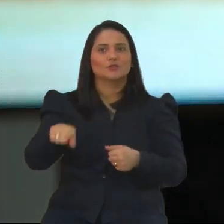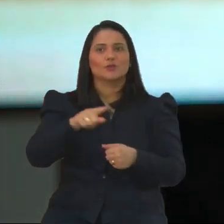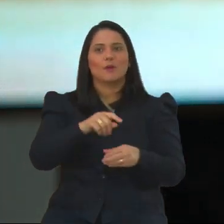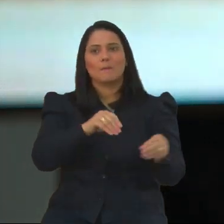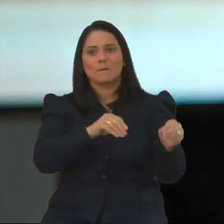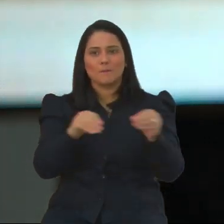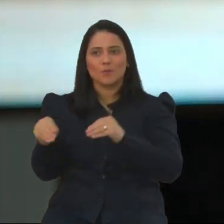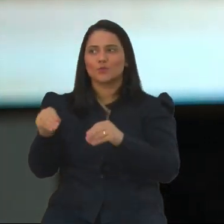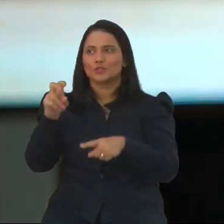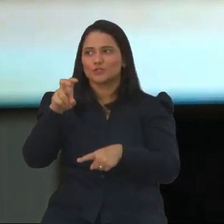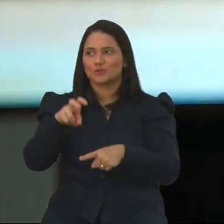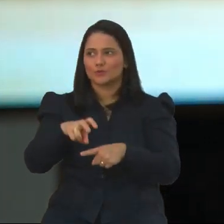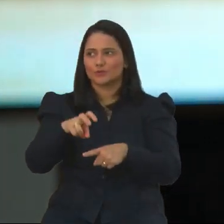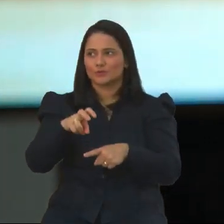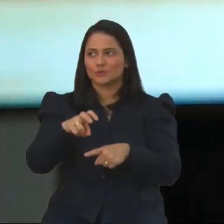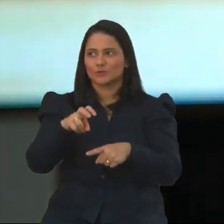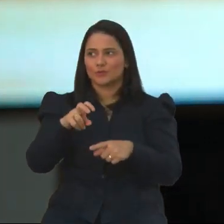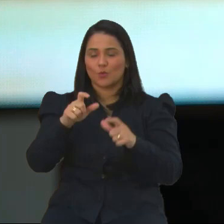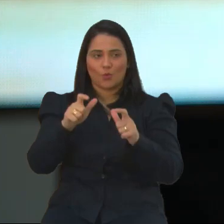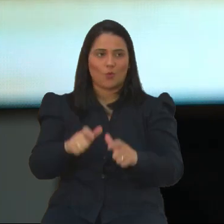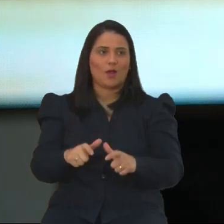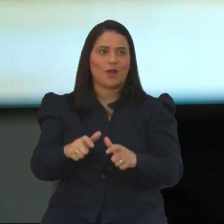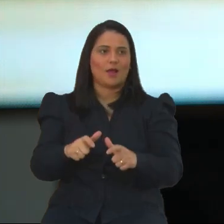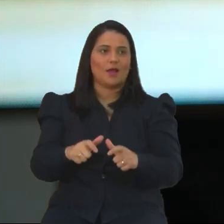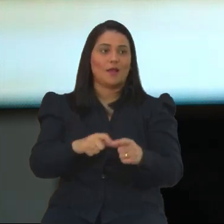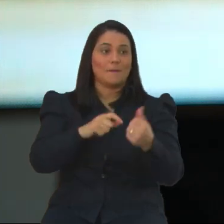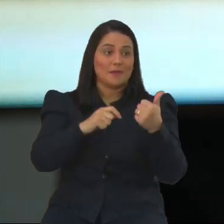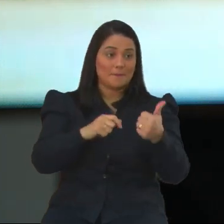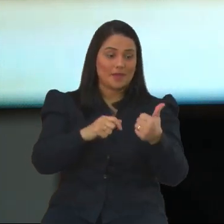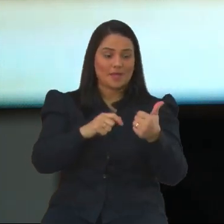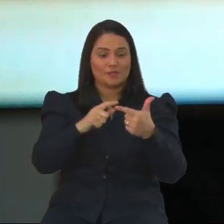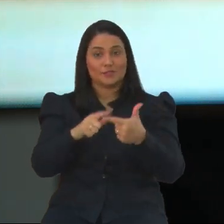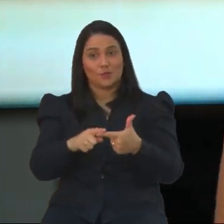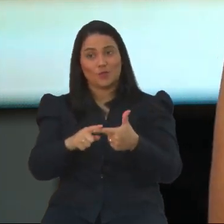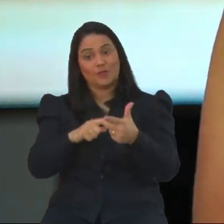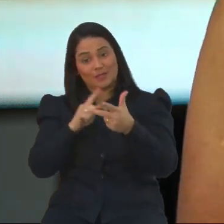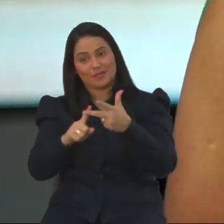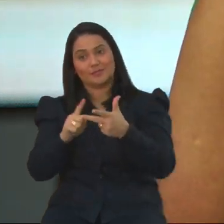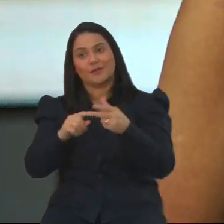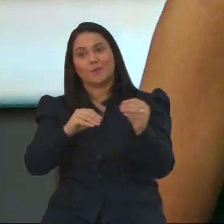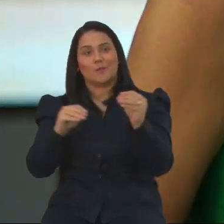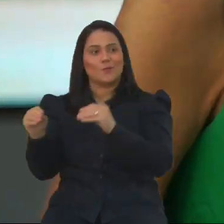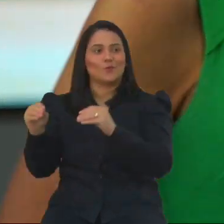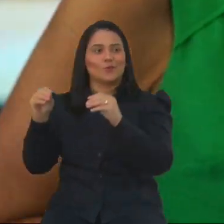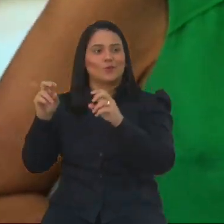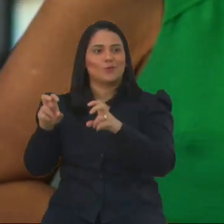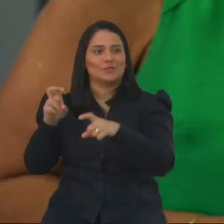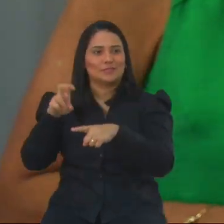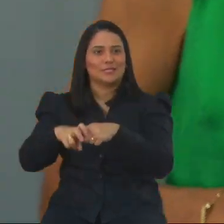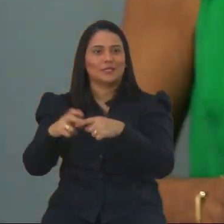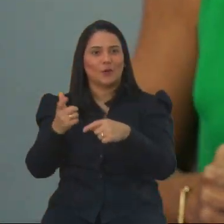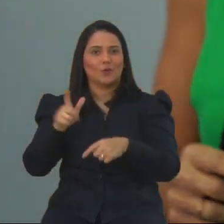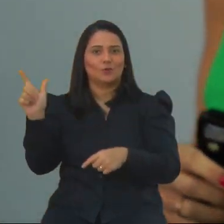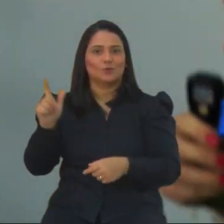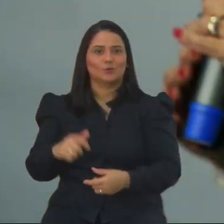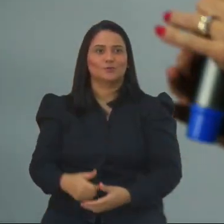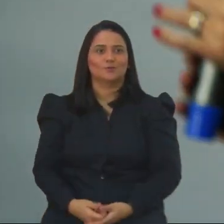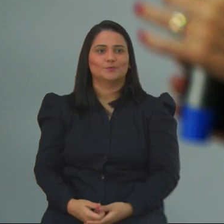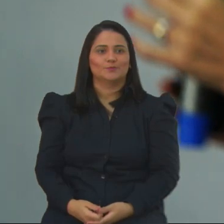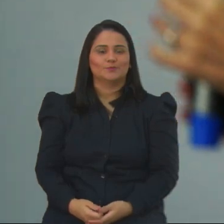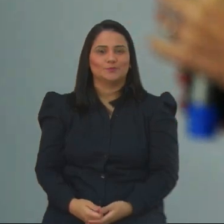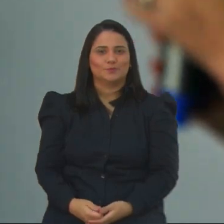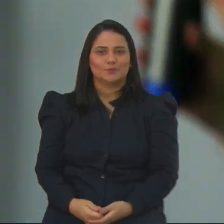lugar. Diferente do primeiro e do segundo. Em 10 segundos. 10,